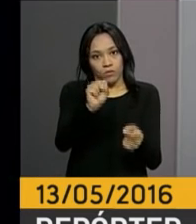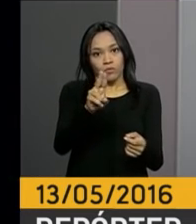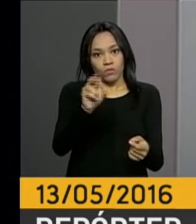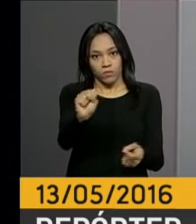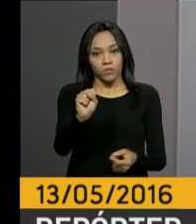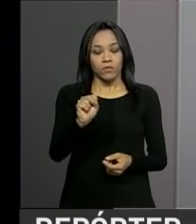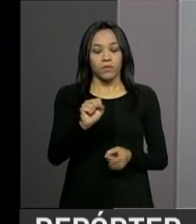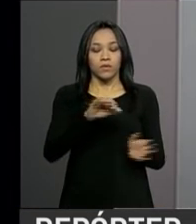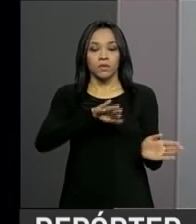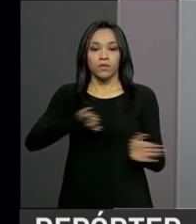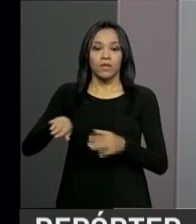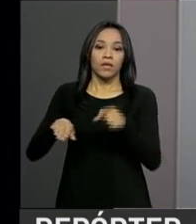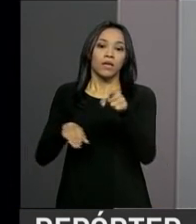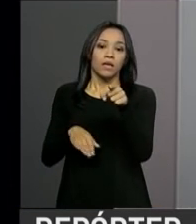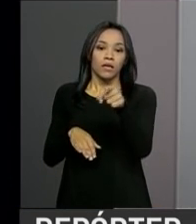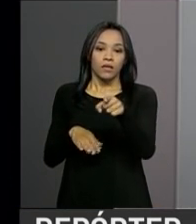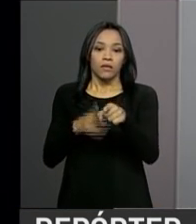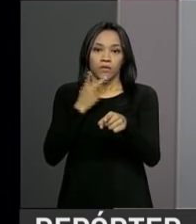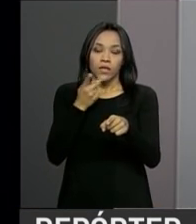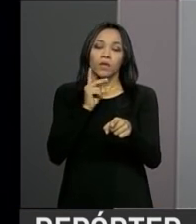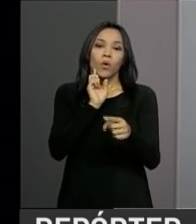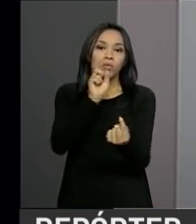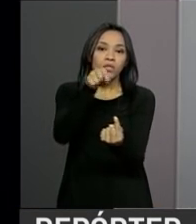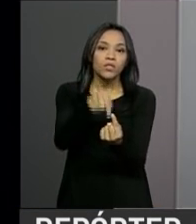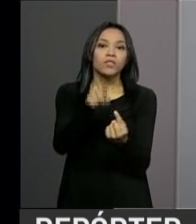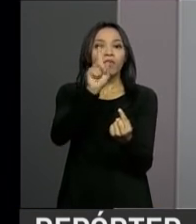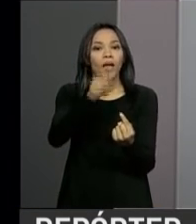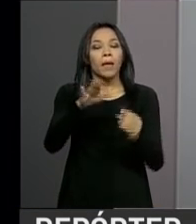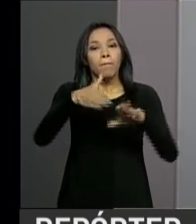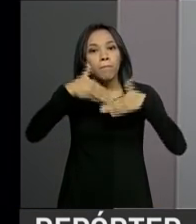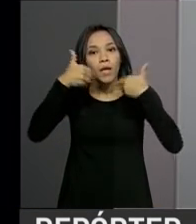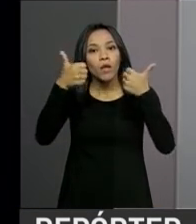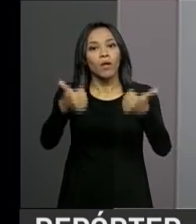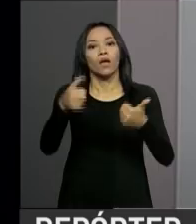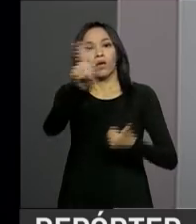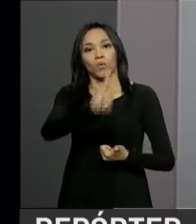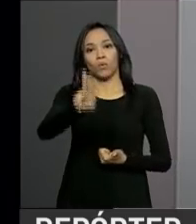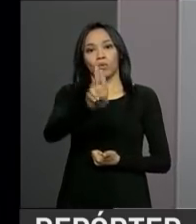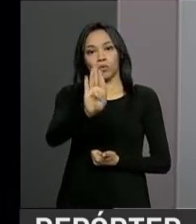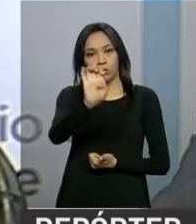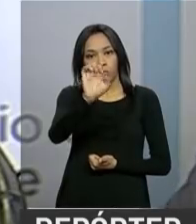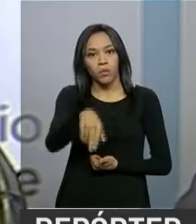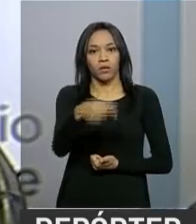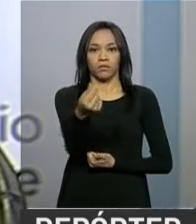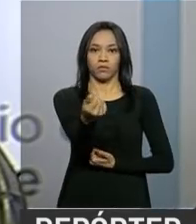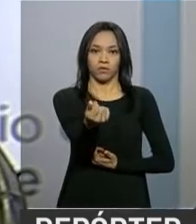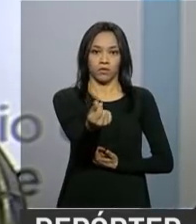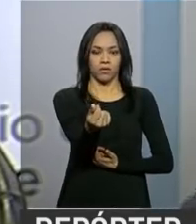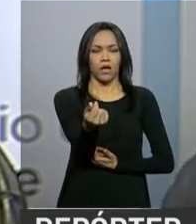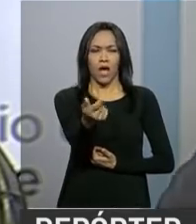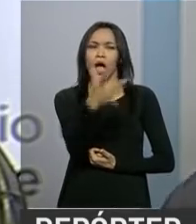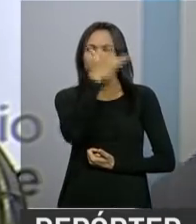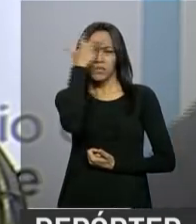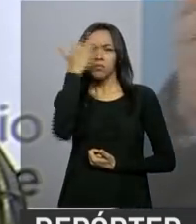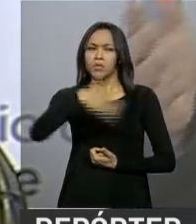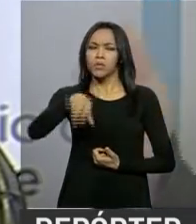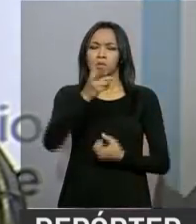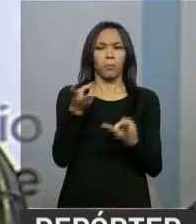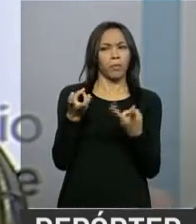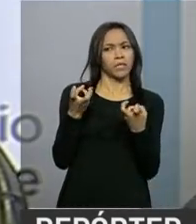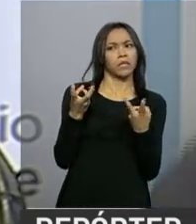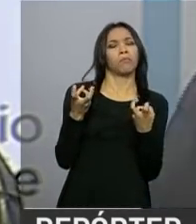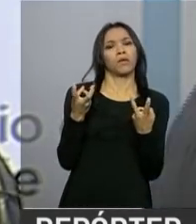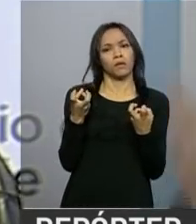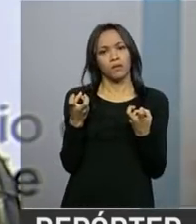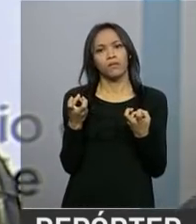é visivelmente melhorar a qualidade do gasto público as pessoas perce saberem que tudo está sendo feito com todas as